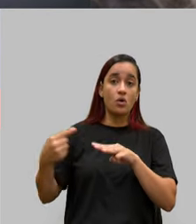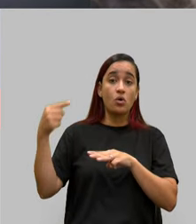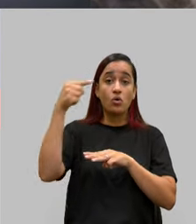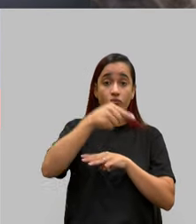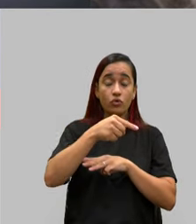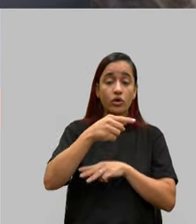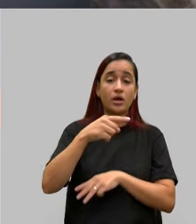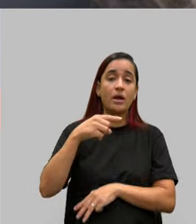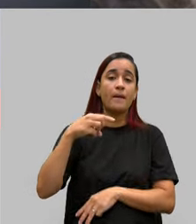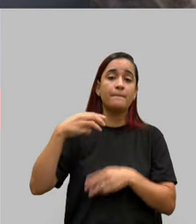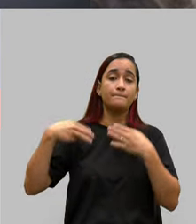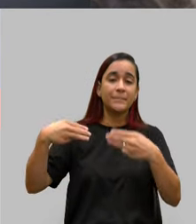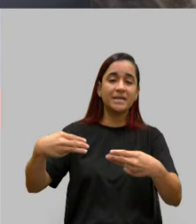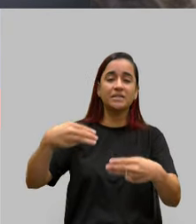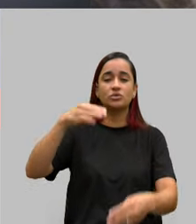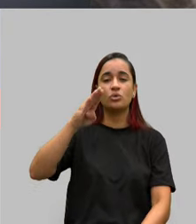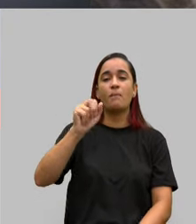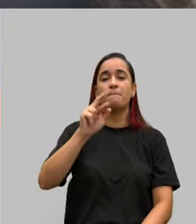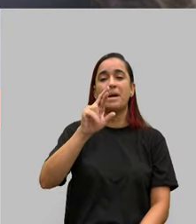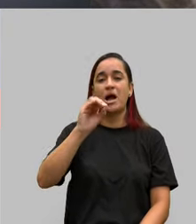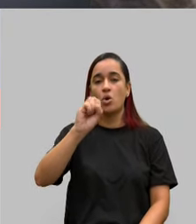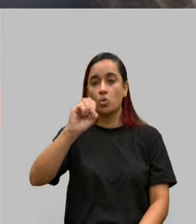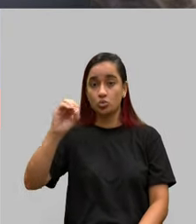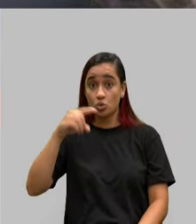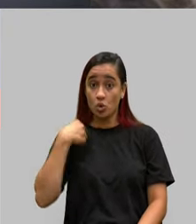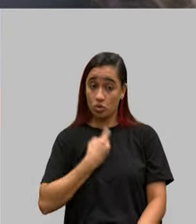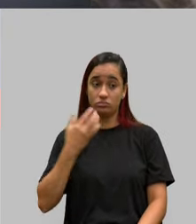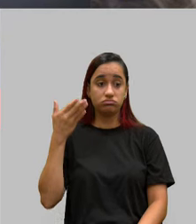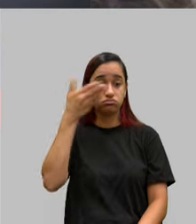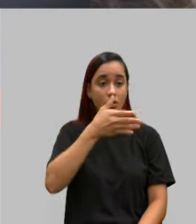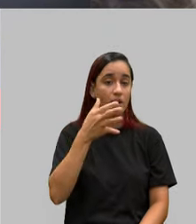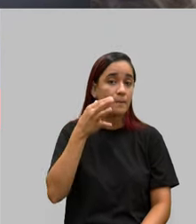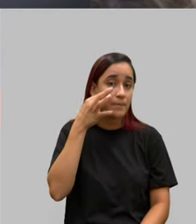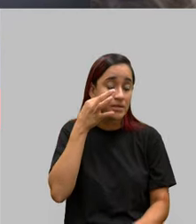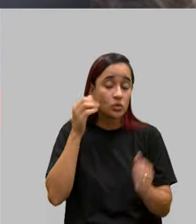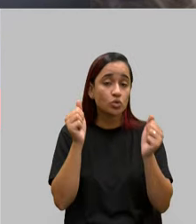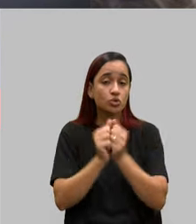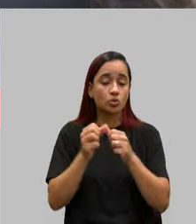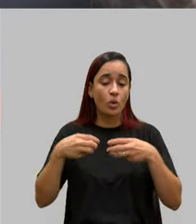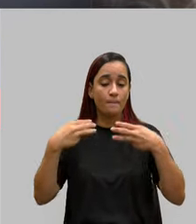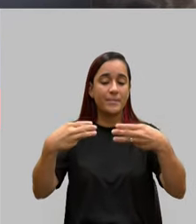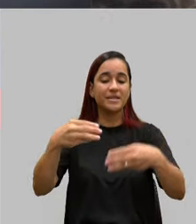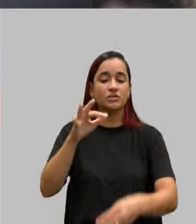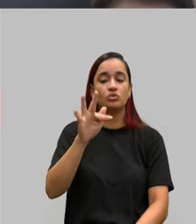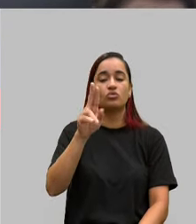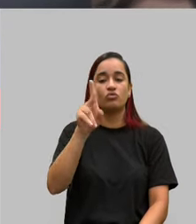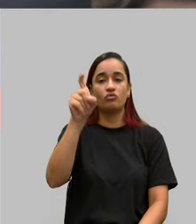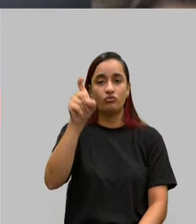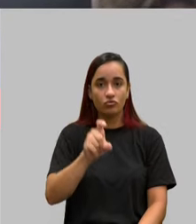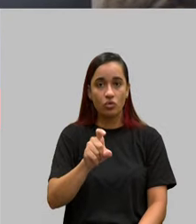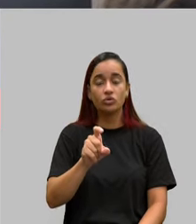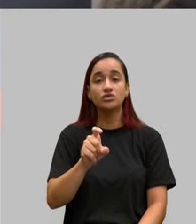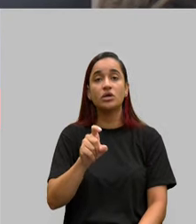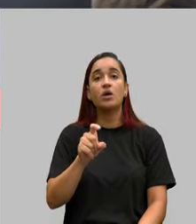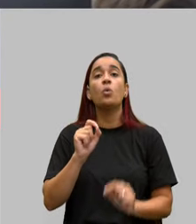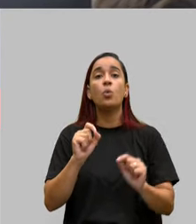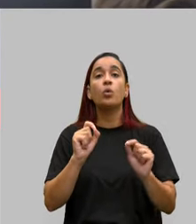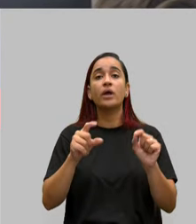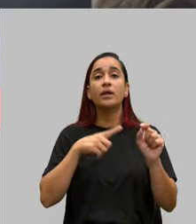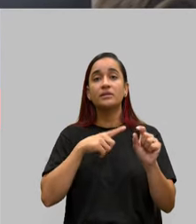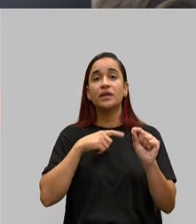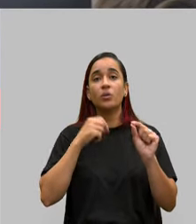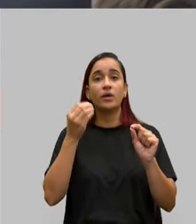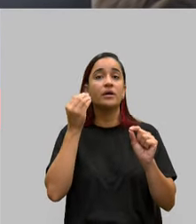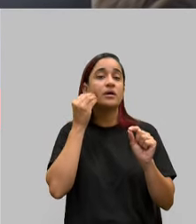Barroso estivemos pessoalmente com o ministro fux AD Di 5708 é uma ação direta de